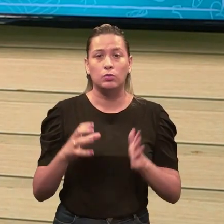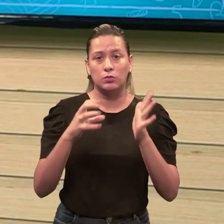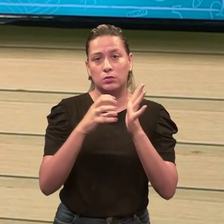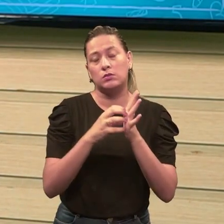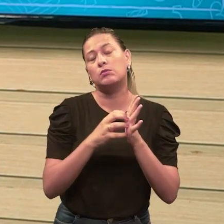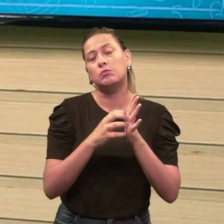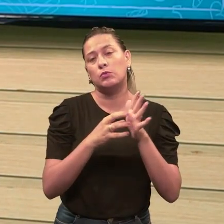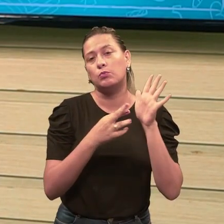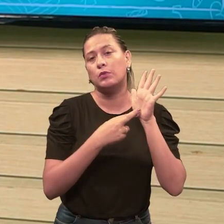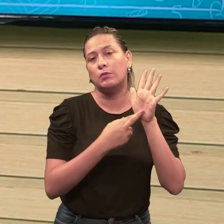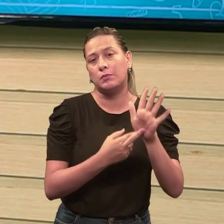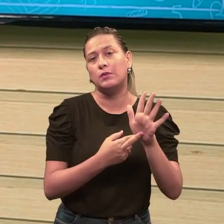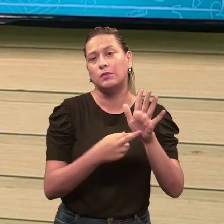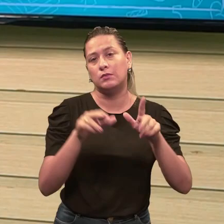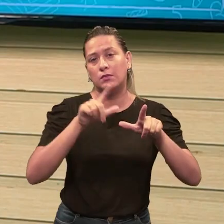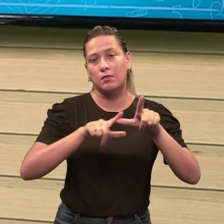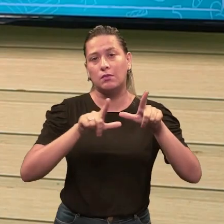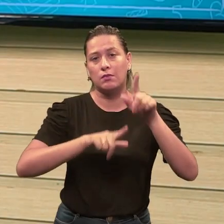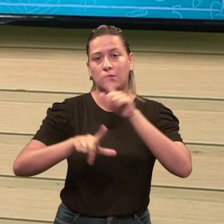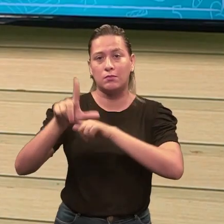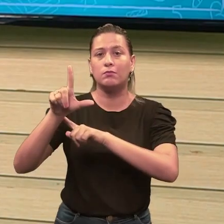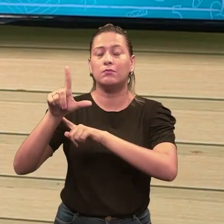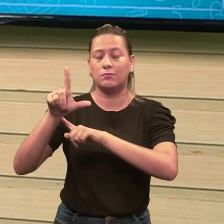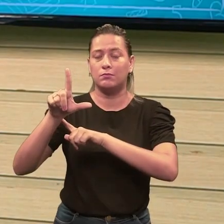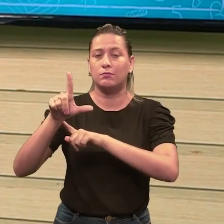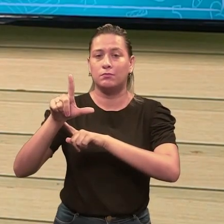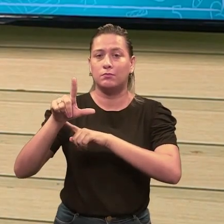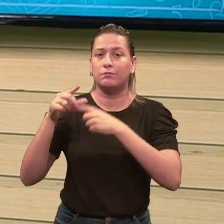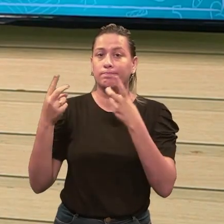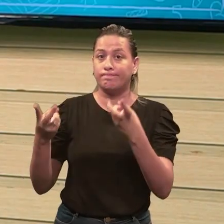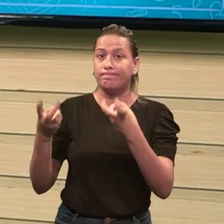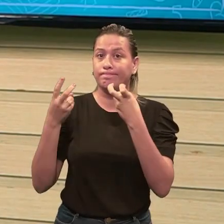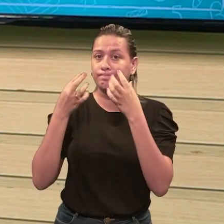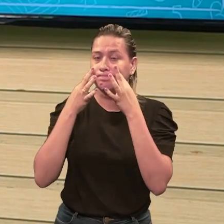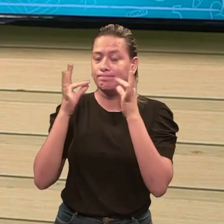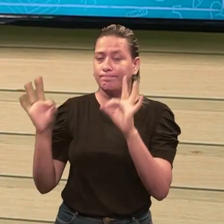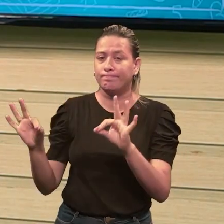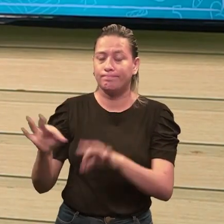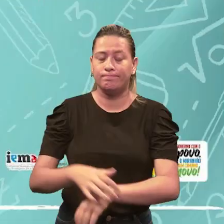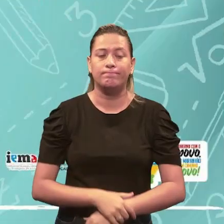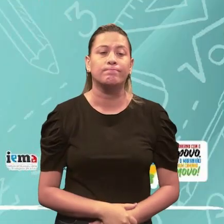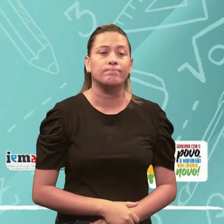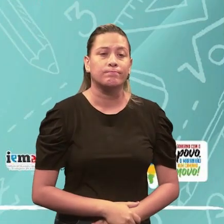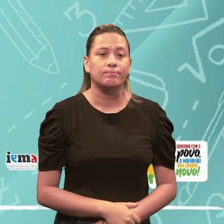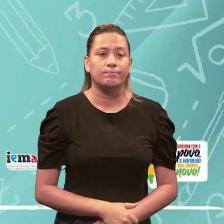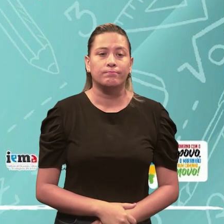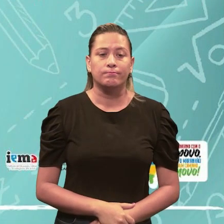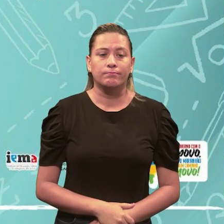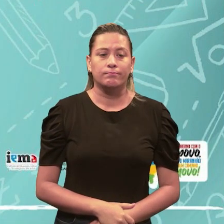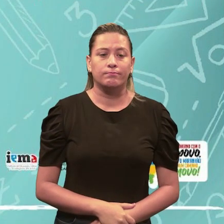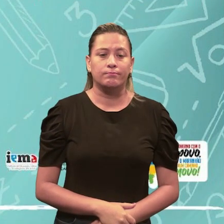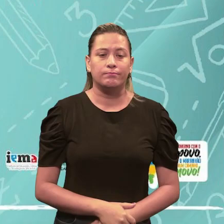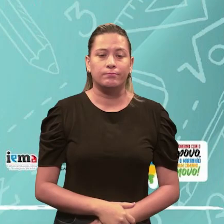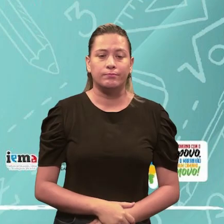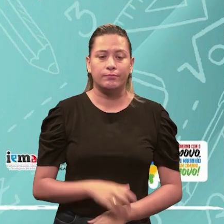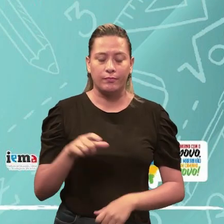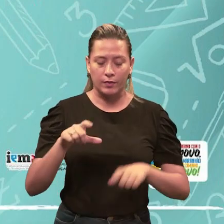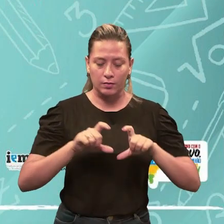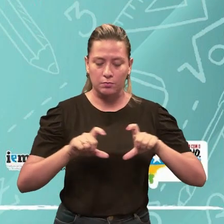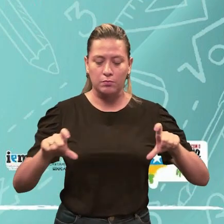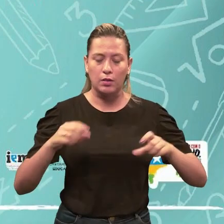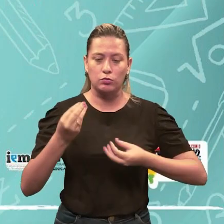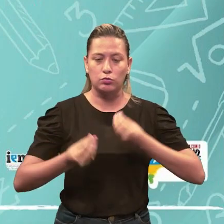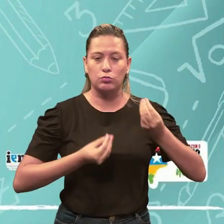ser a letra L, não o I, tá? Só atentar aí para esse pequeno detalhe. Aqui na parte de baixo é como ele